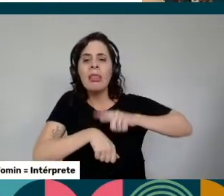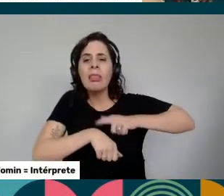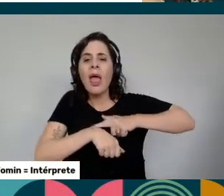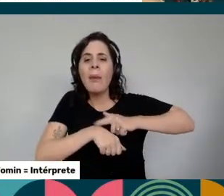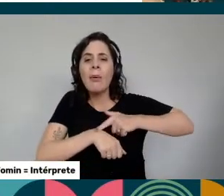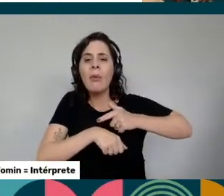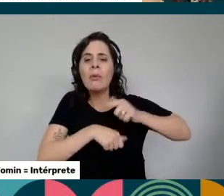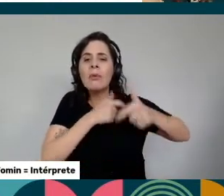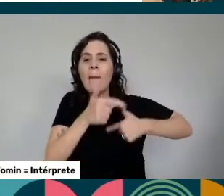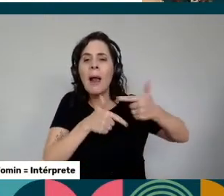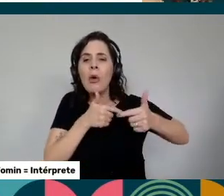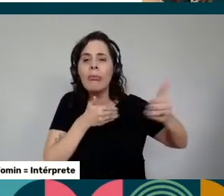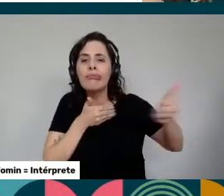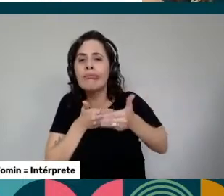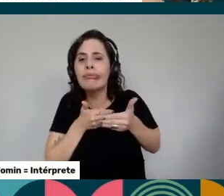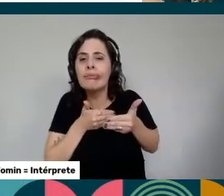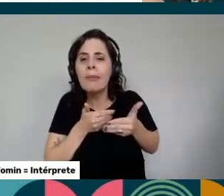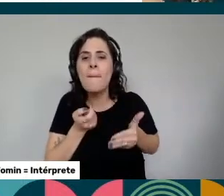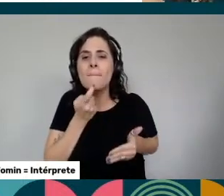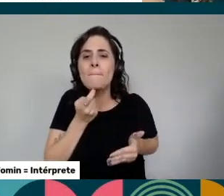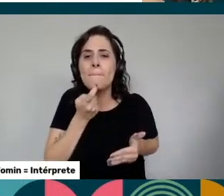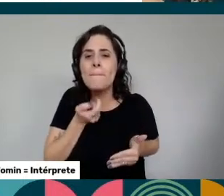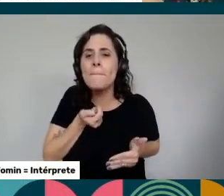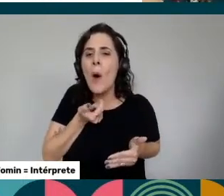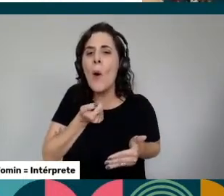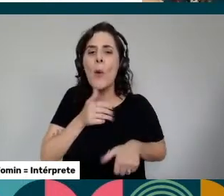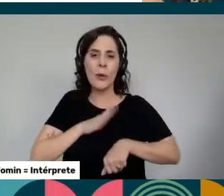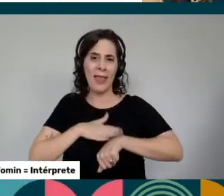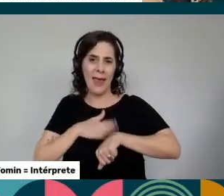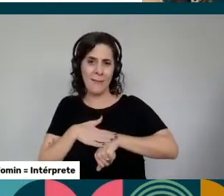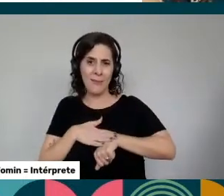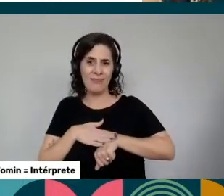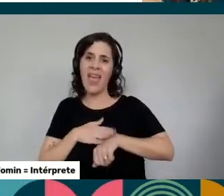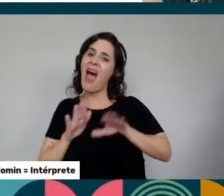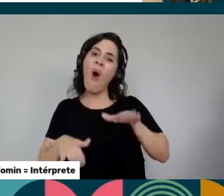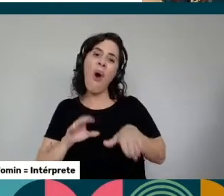pouco, ou ela está lá, mas não está bem, né? Está passando por alguma